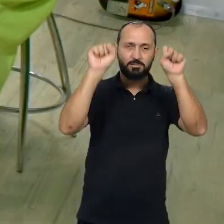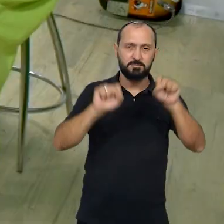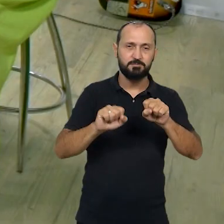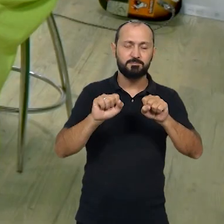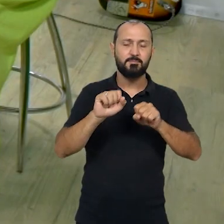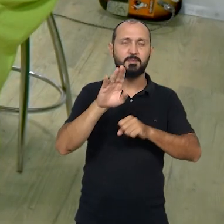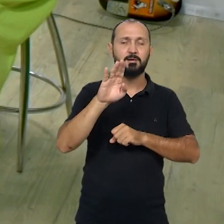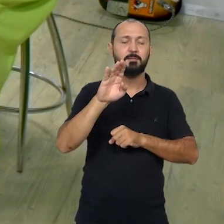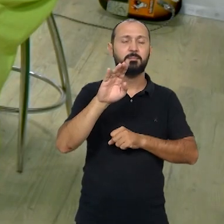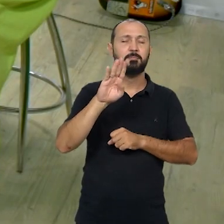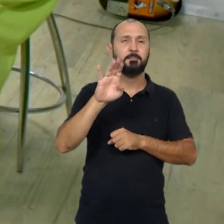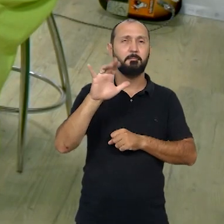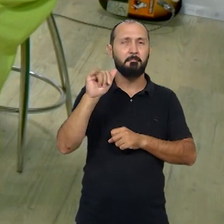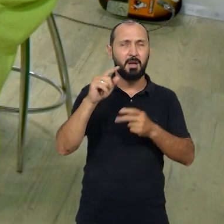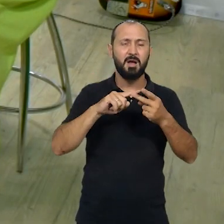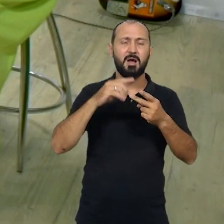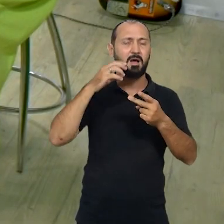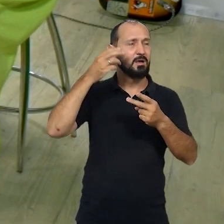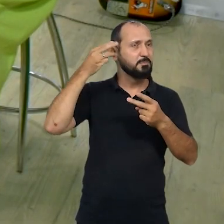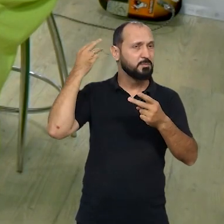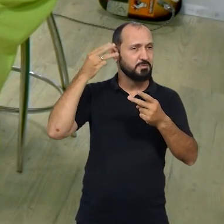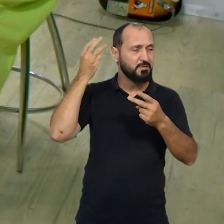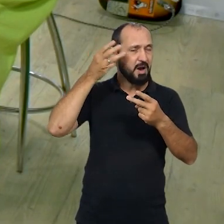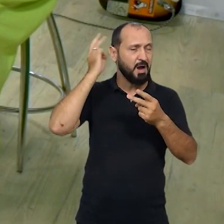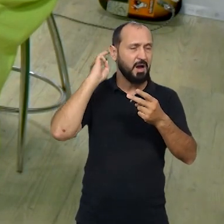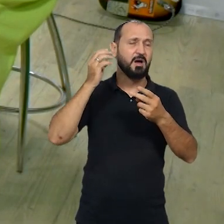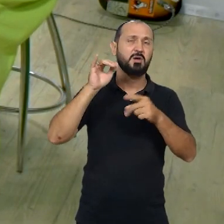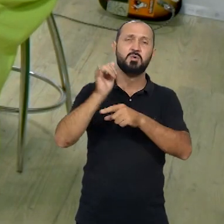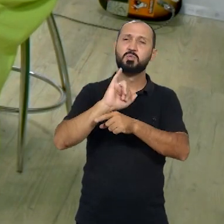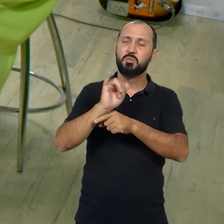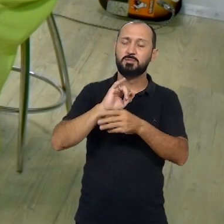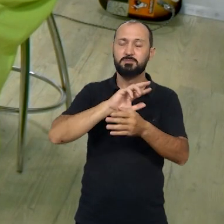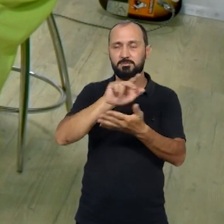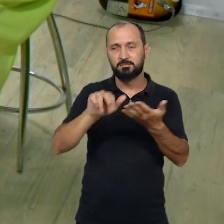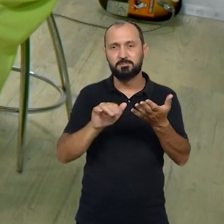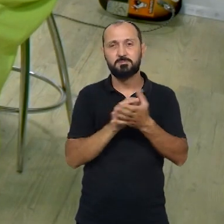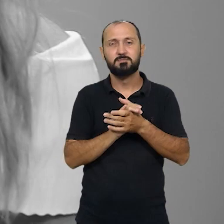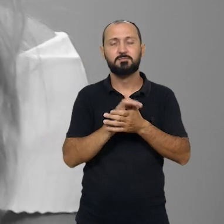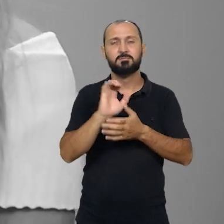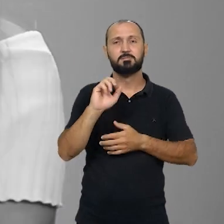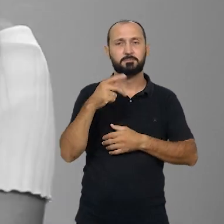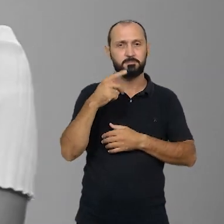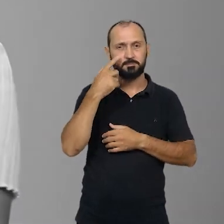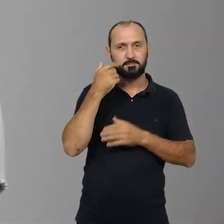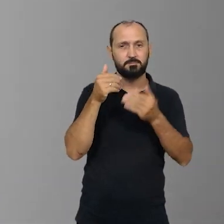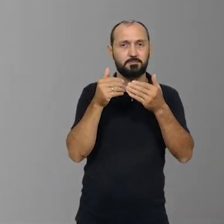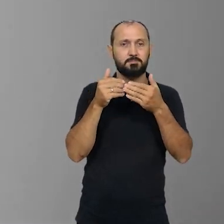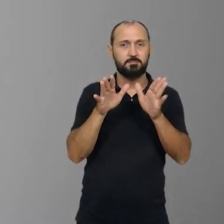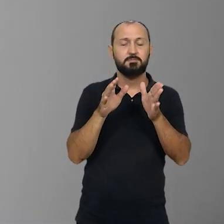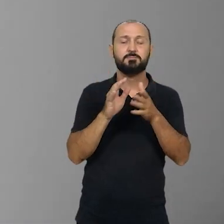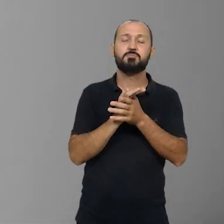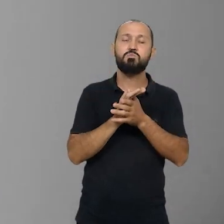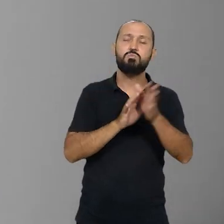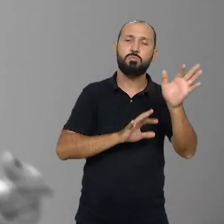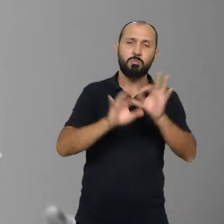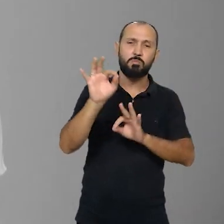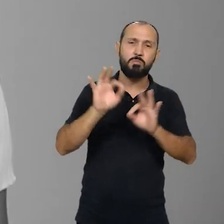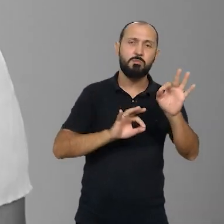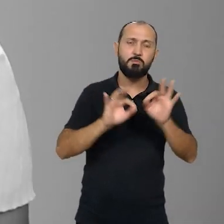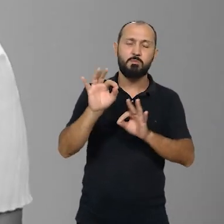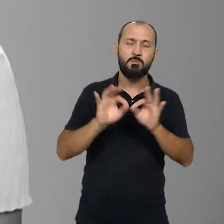tem um EP e dois singles e uma música e duas músicas com parceria. Não, perdão, são três músicas com parceria de músicos